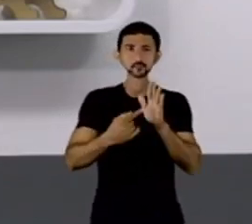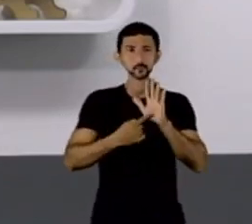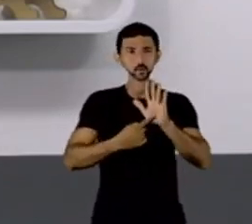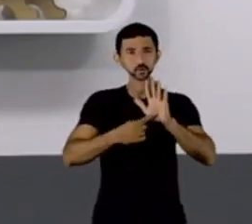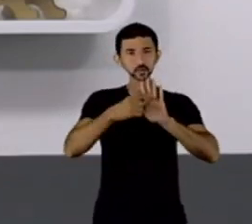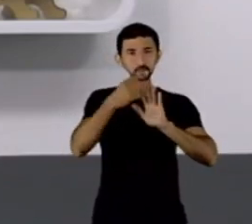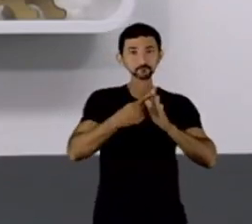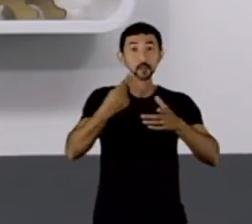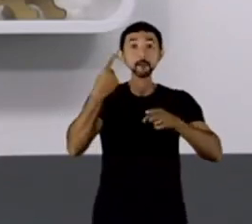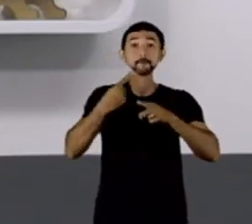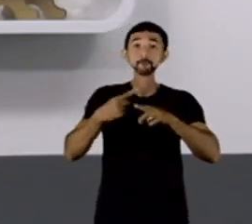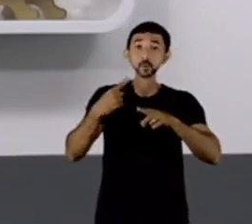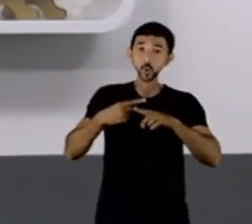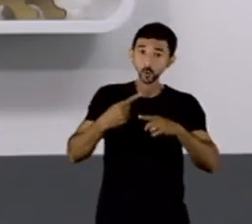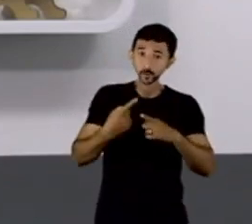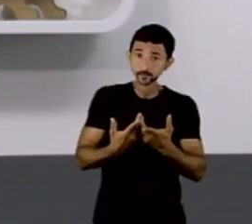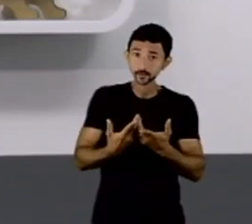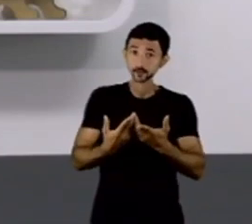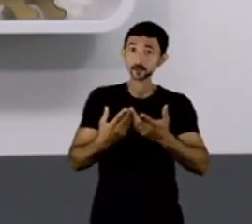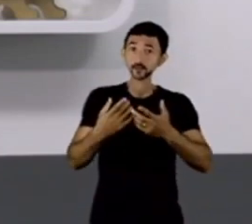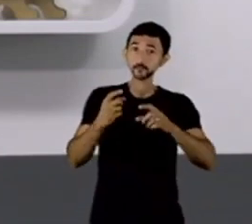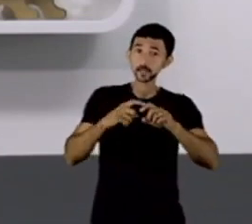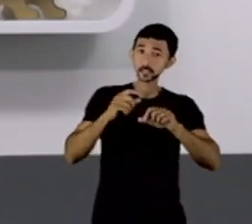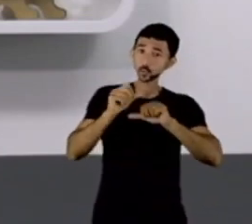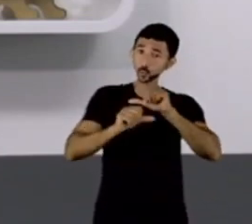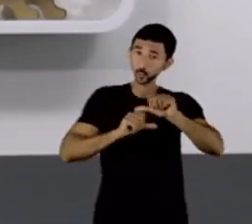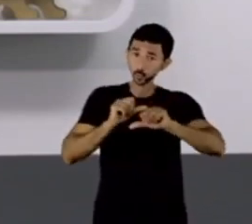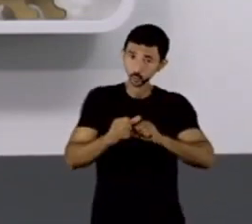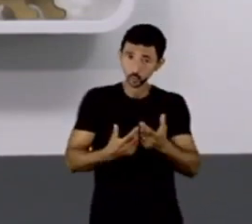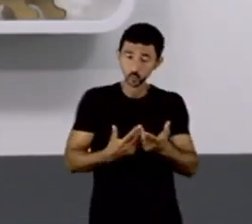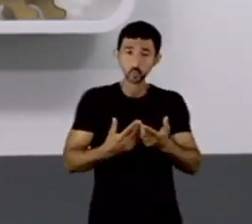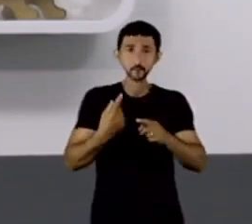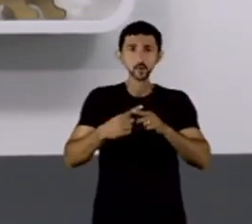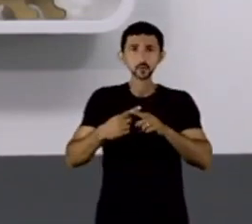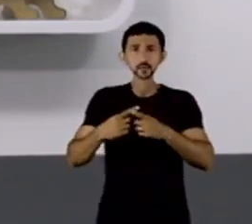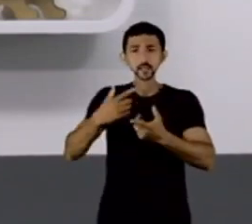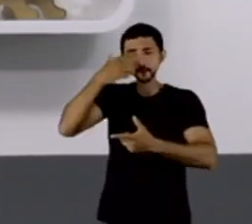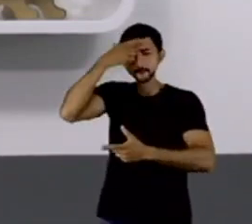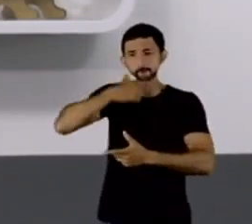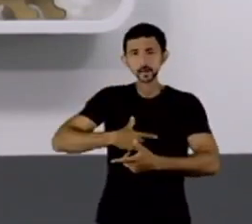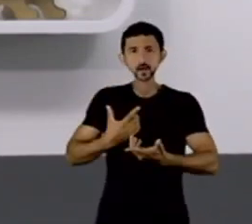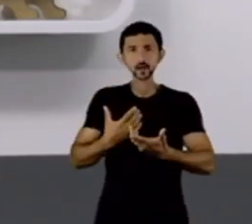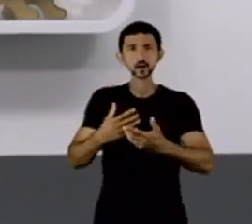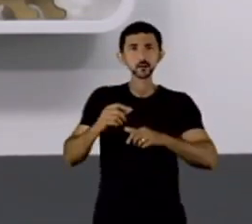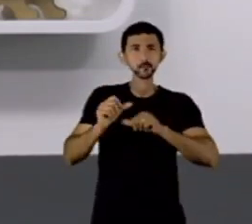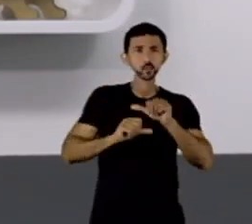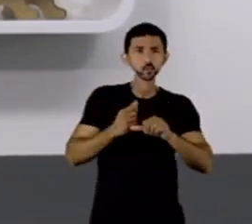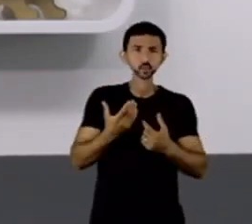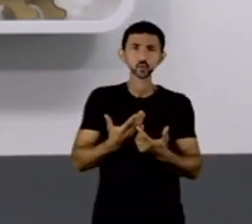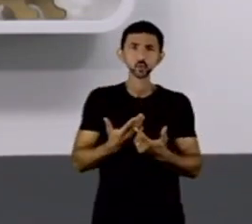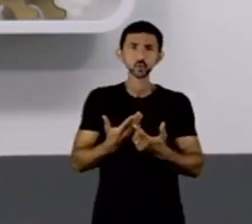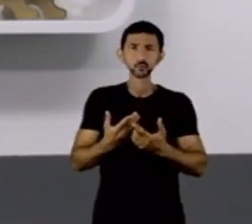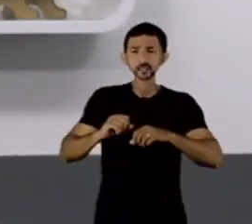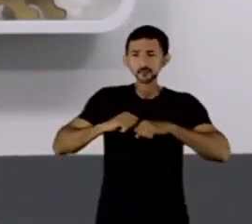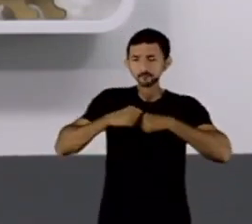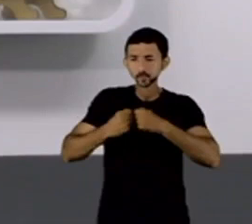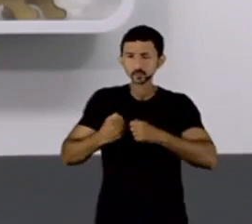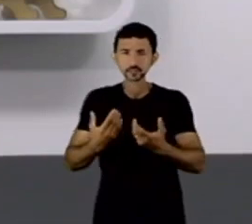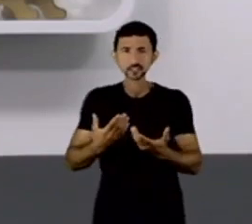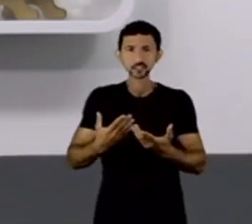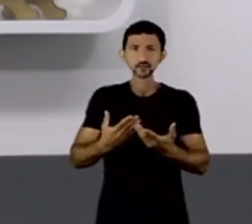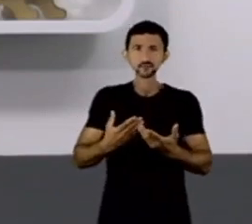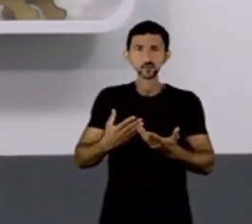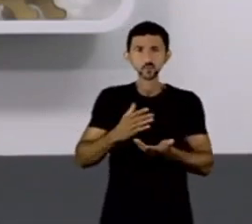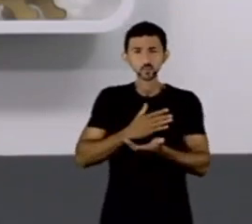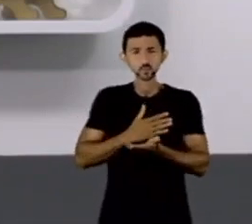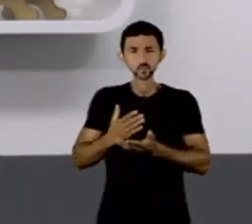você por que os médicos mudaram, por que nós mudamos, por que é impossível nós termos passado por um momento